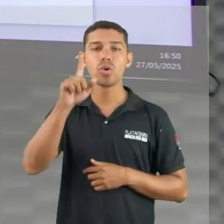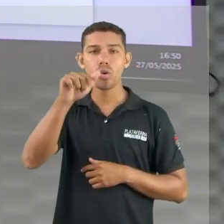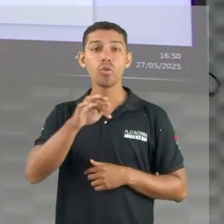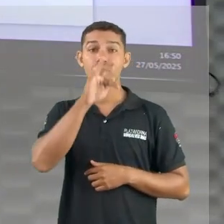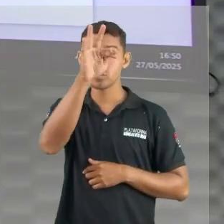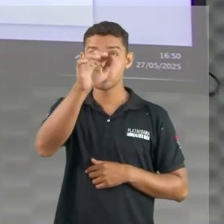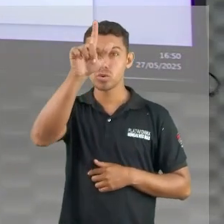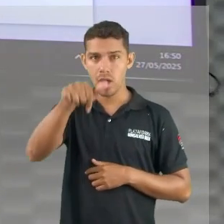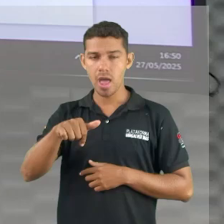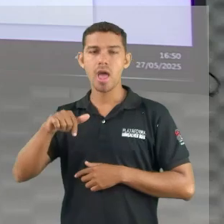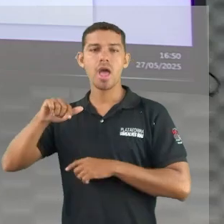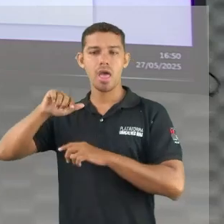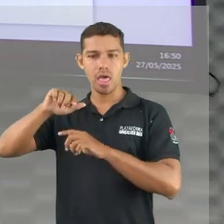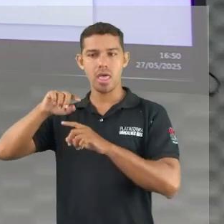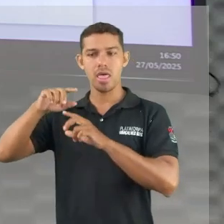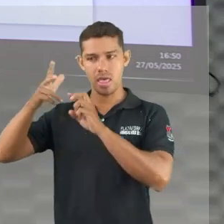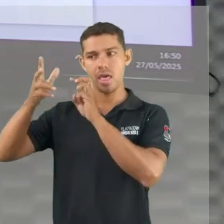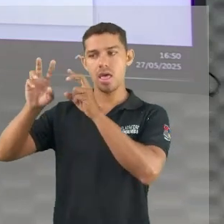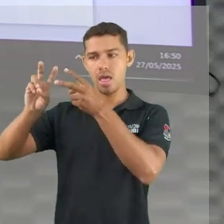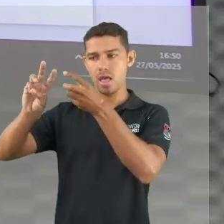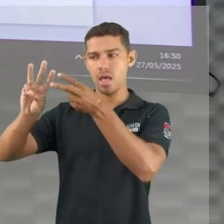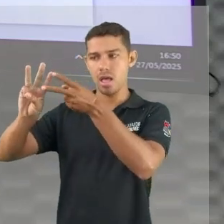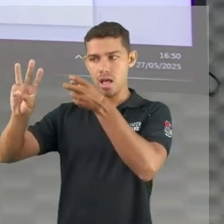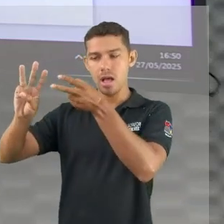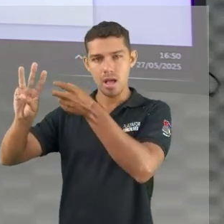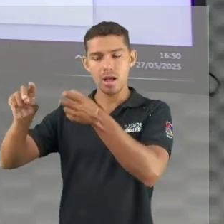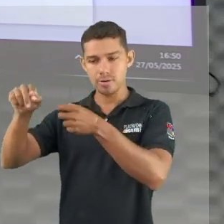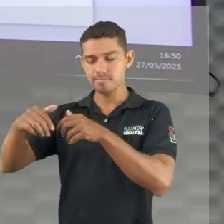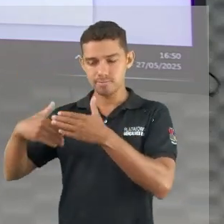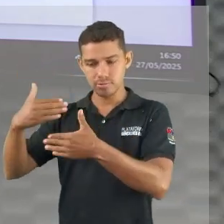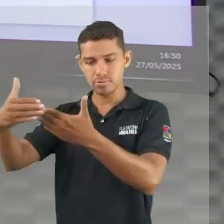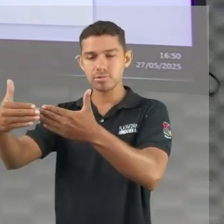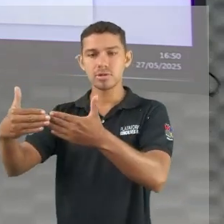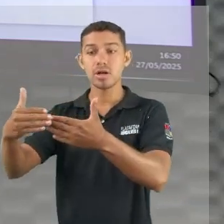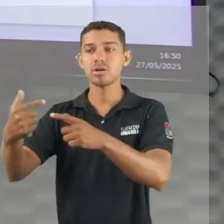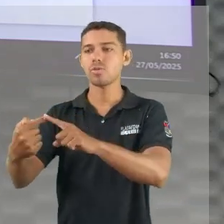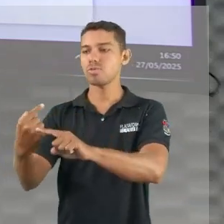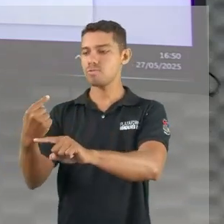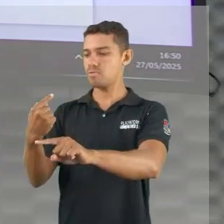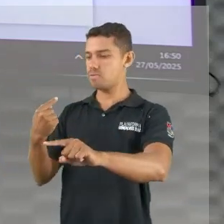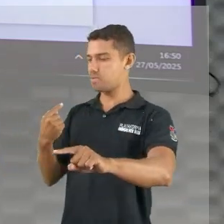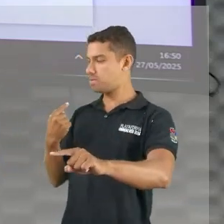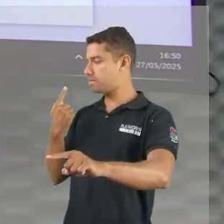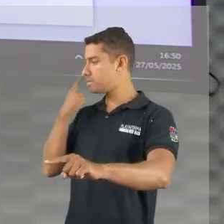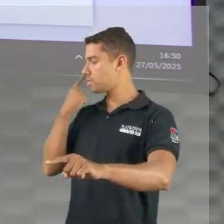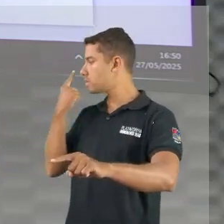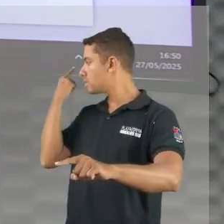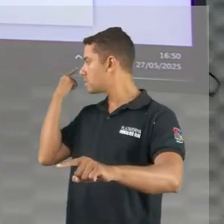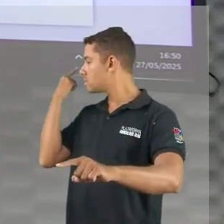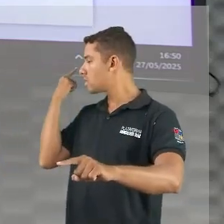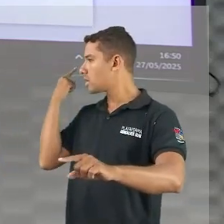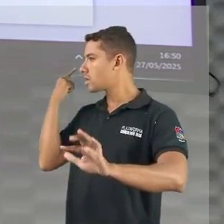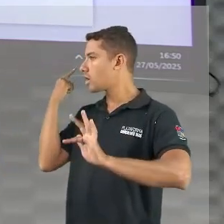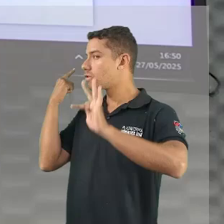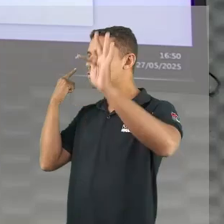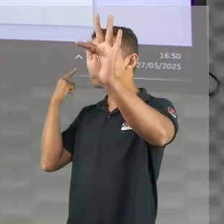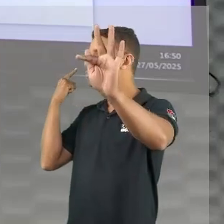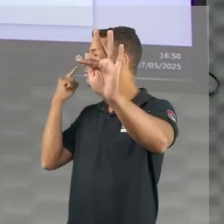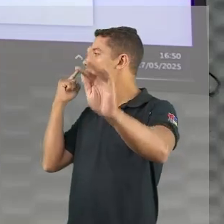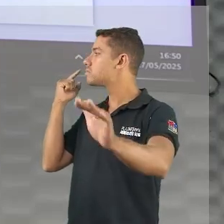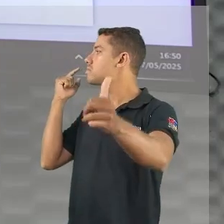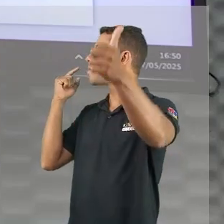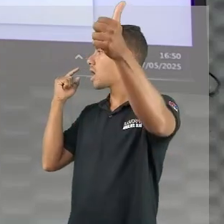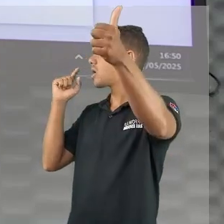ancestral. Né? Então, o futuro nos leva a dar um passo atrás, a olhar para trás. Né? Então, os